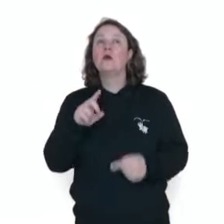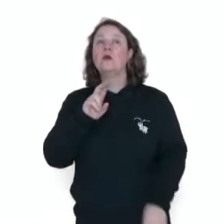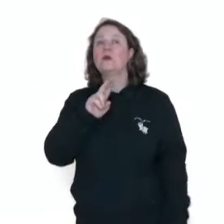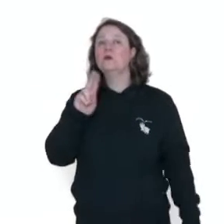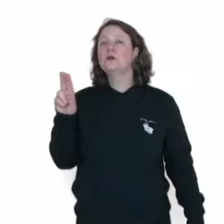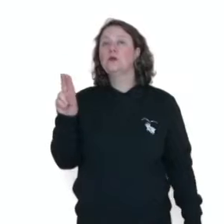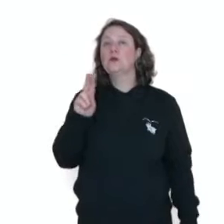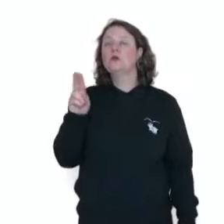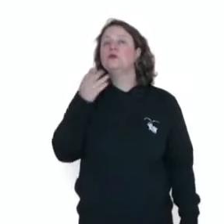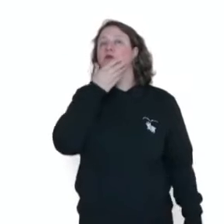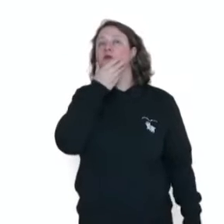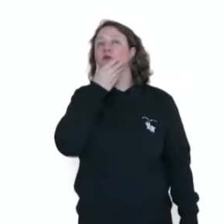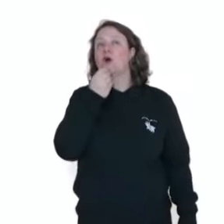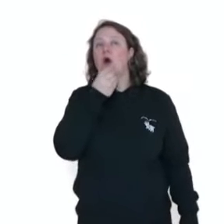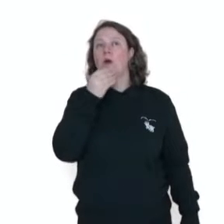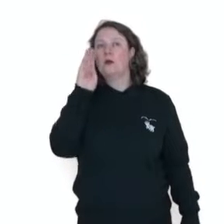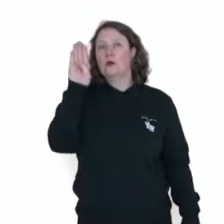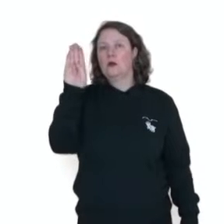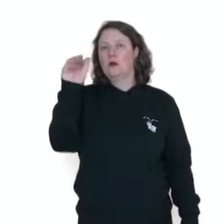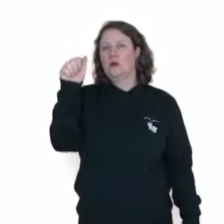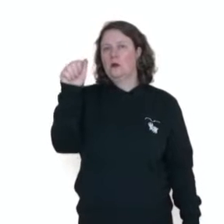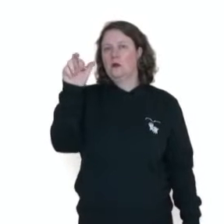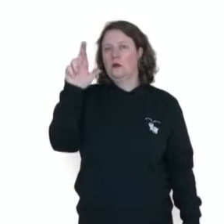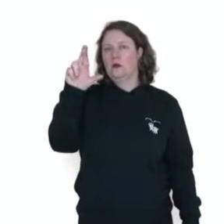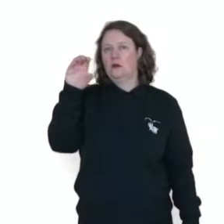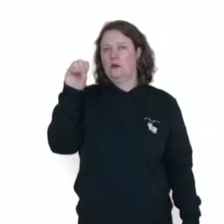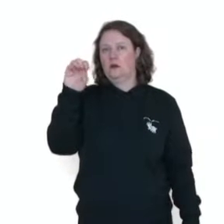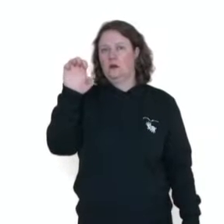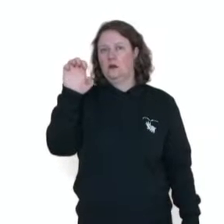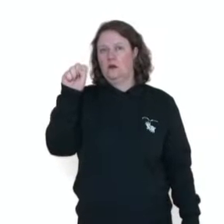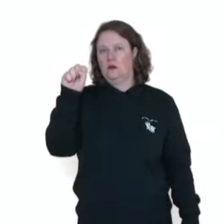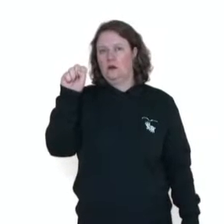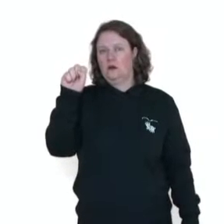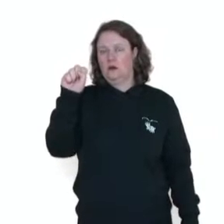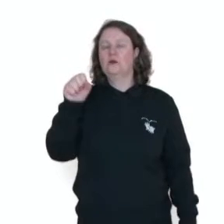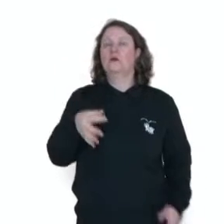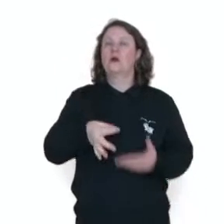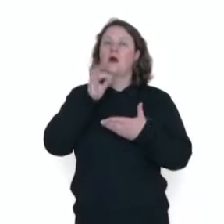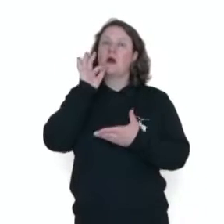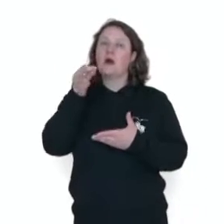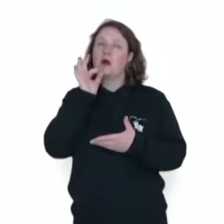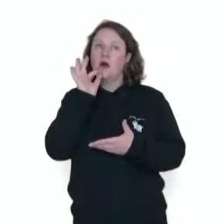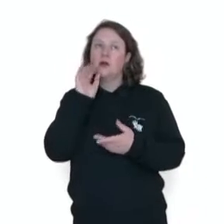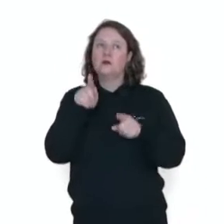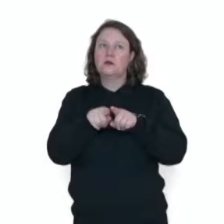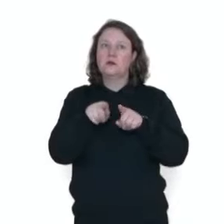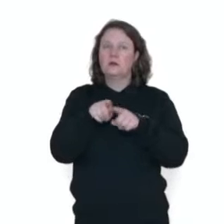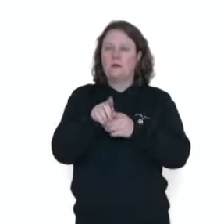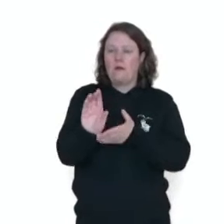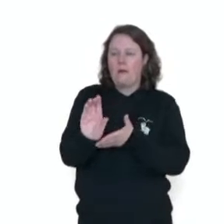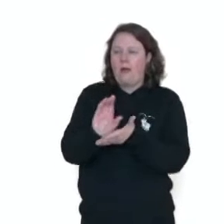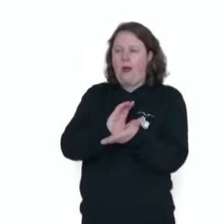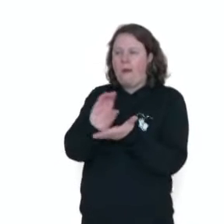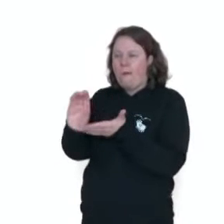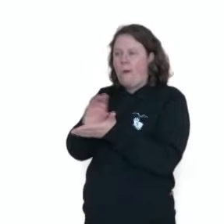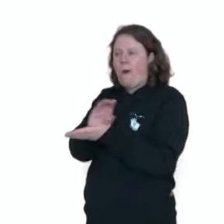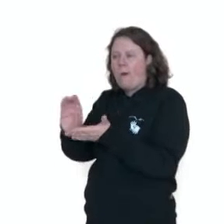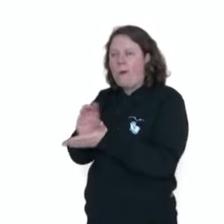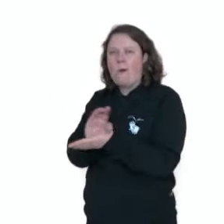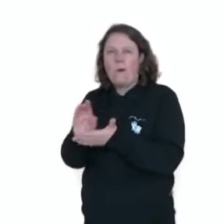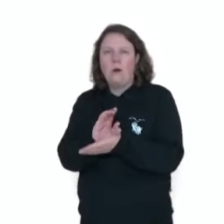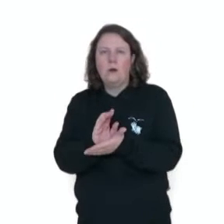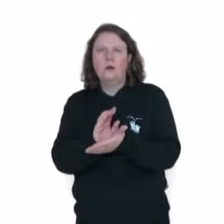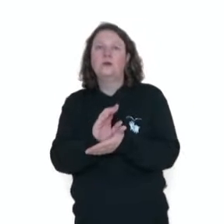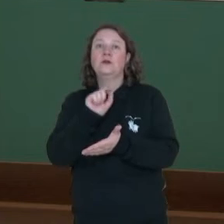cafeicultores enriquecidos com a produção e a exportação do produto, né? E também foram a base